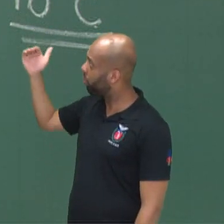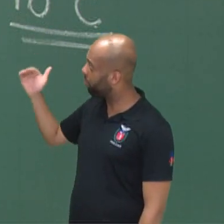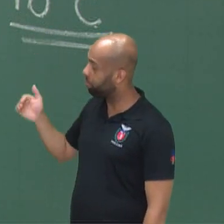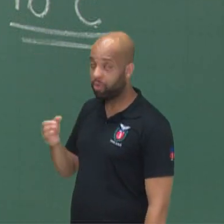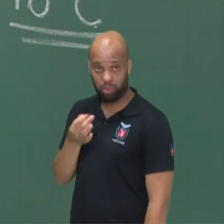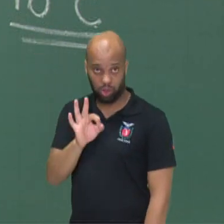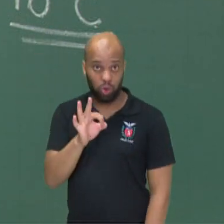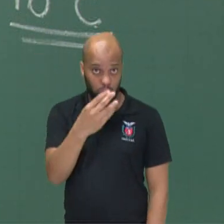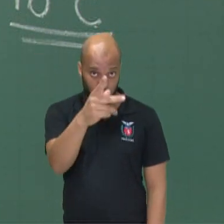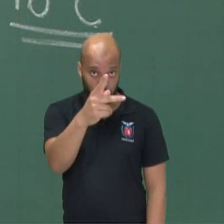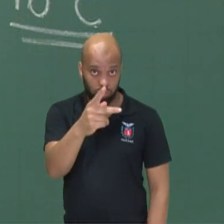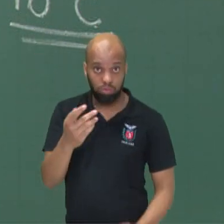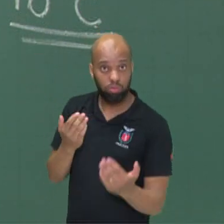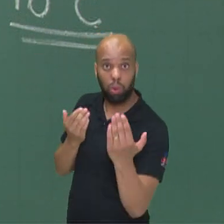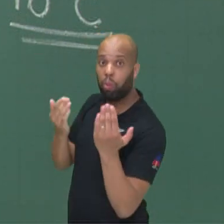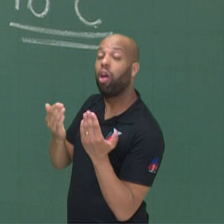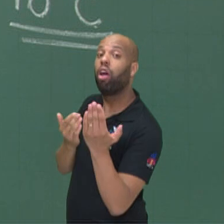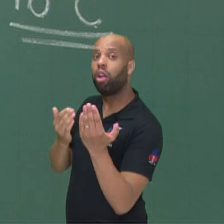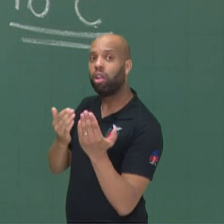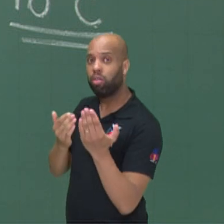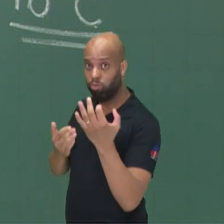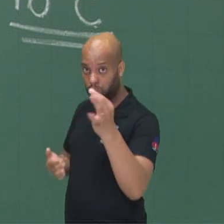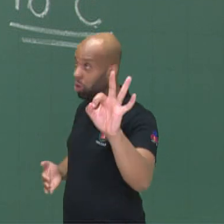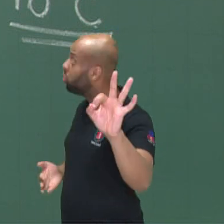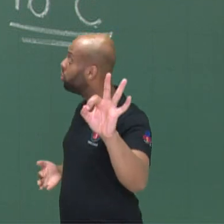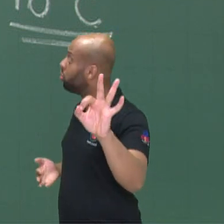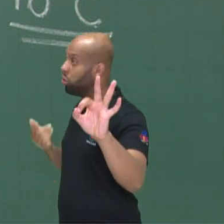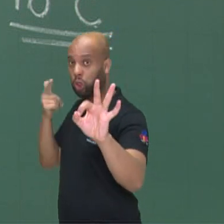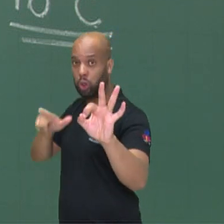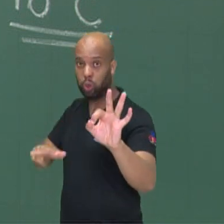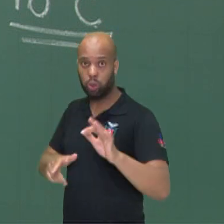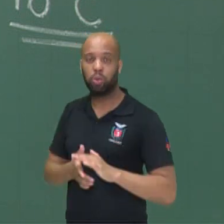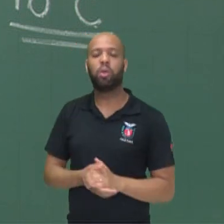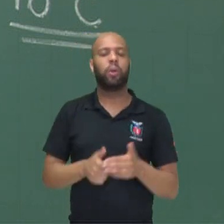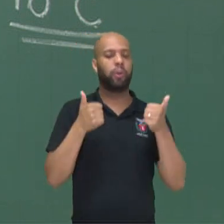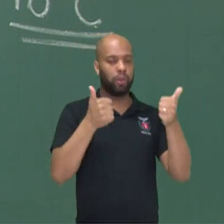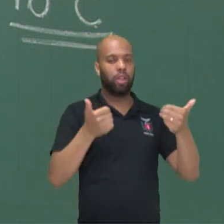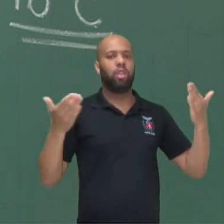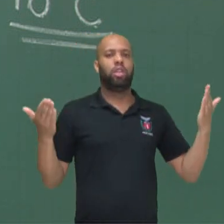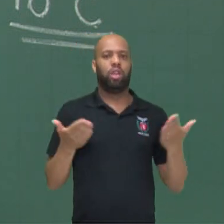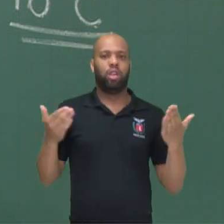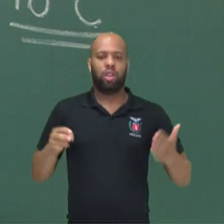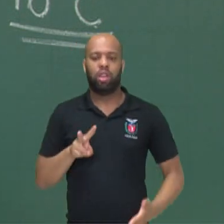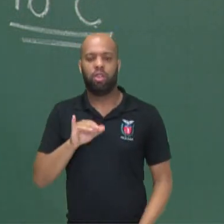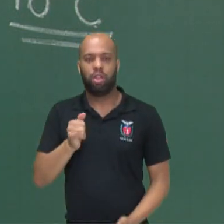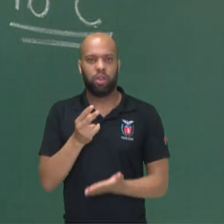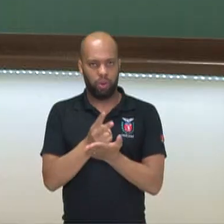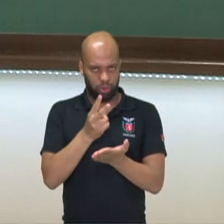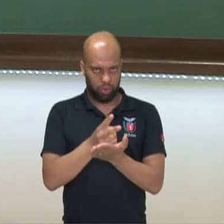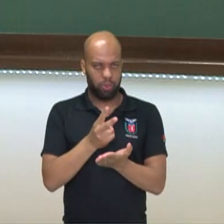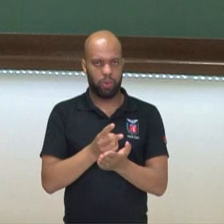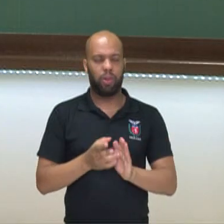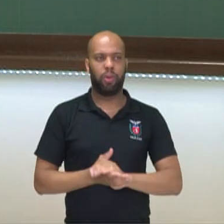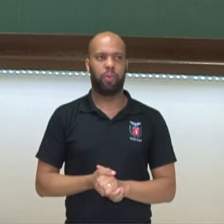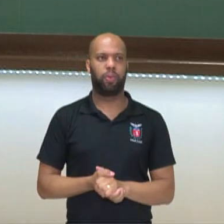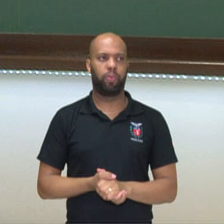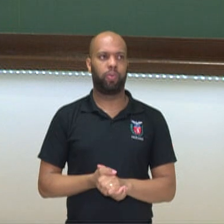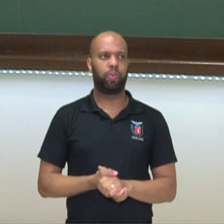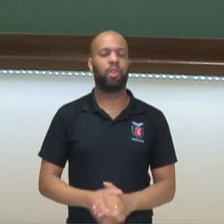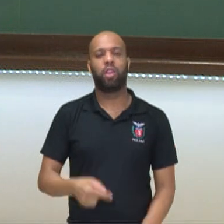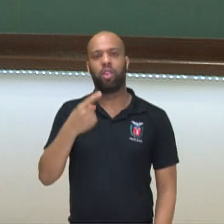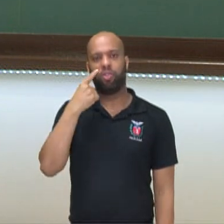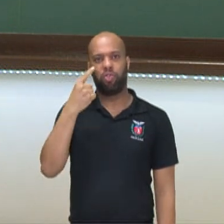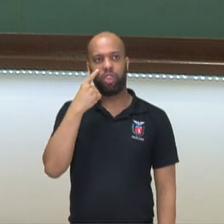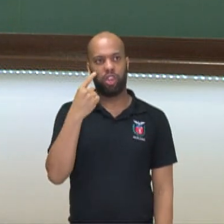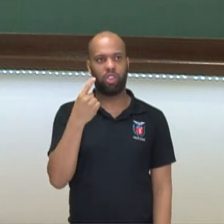passo. Deu tudo certo? Então, agora vamos continuando então. Dá uma olhadinha